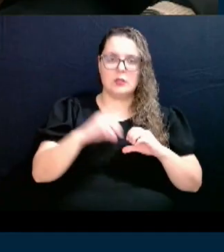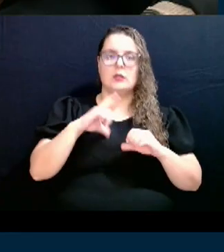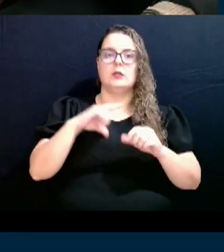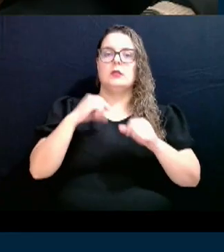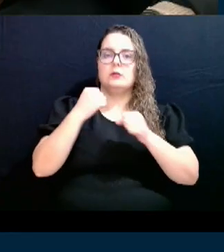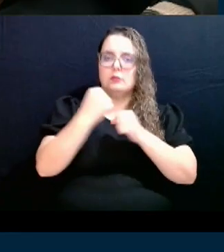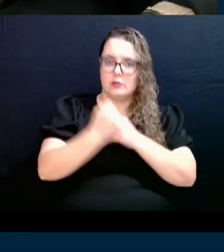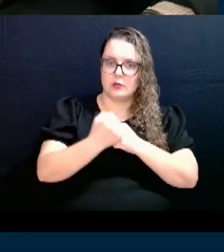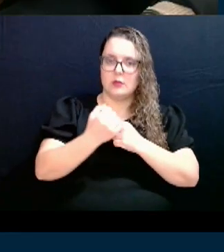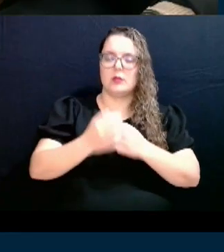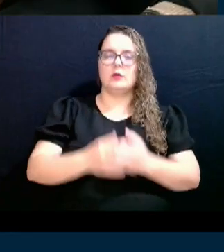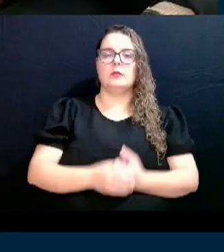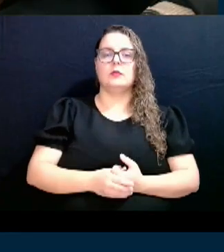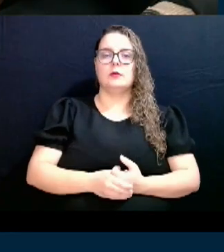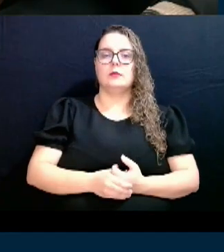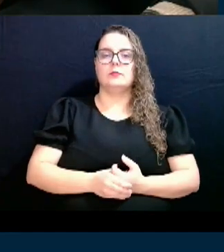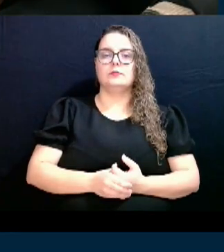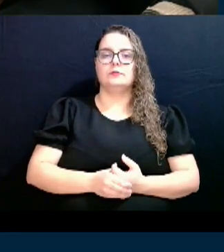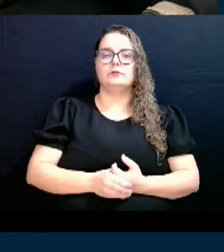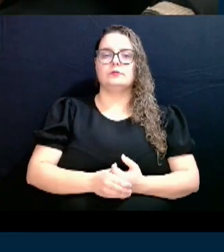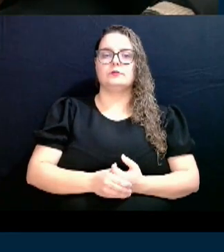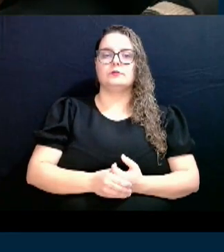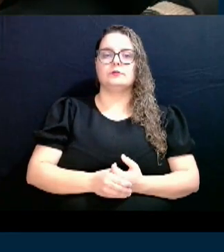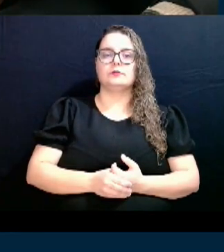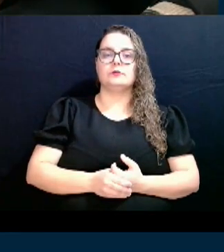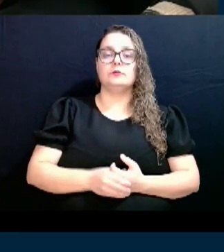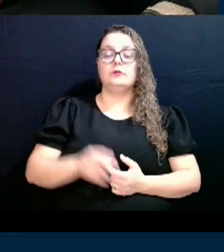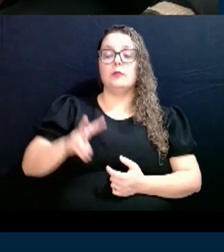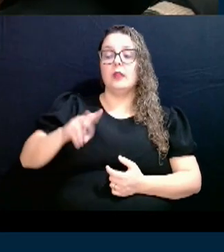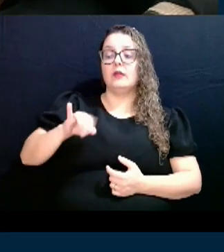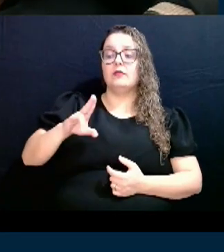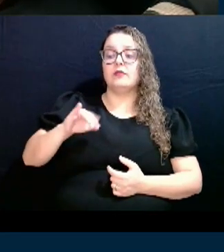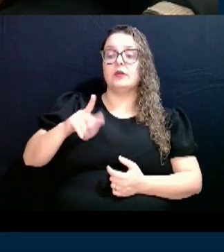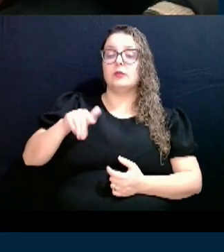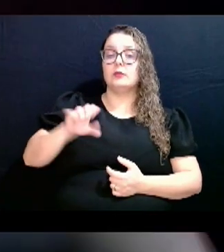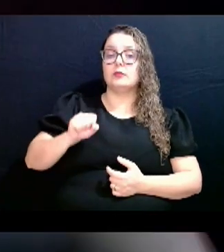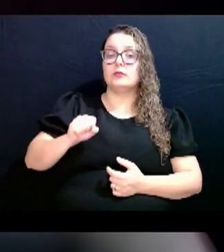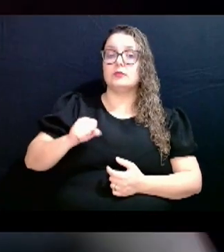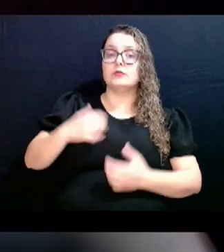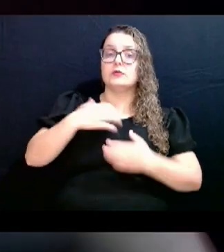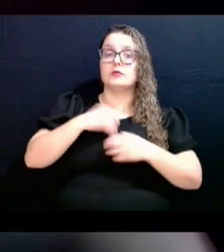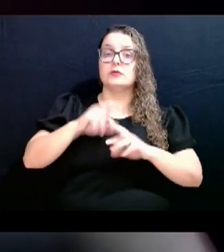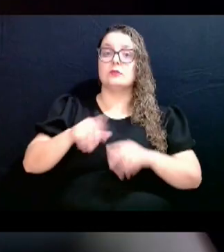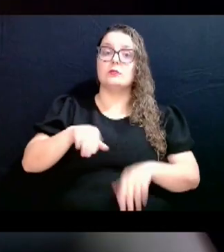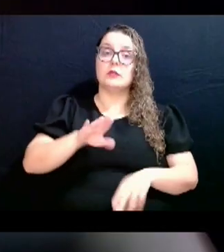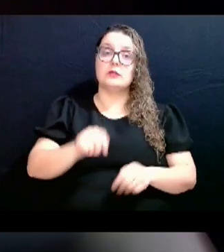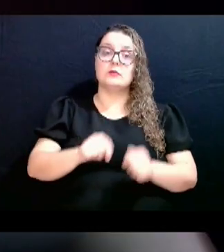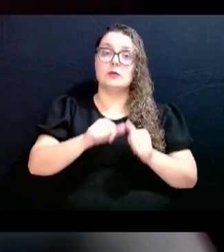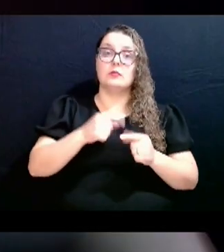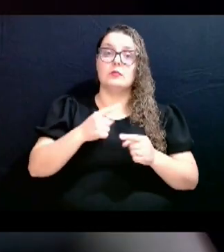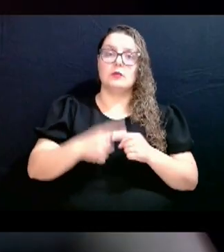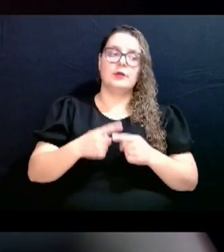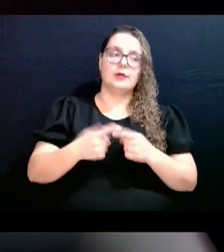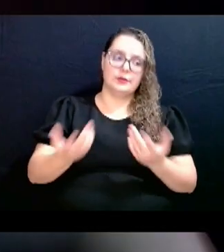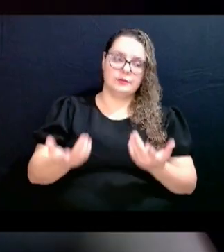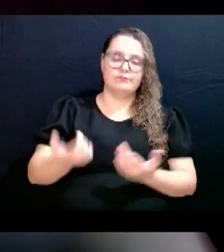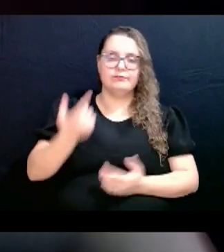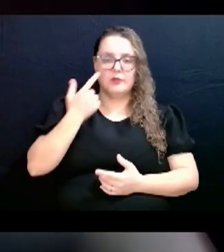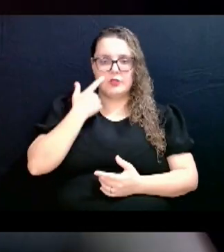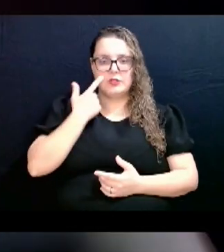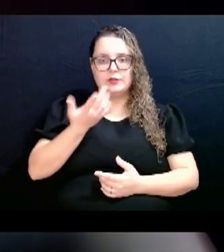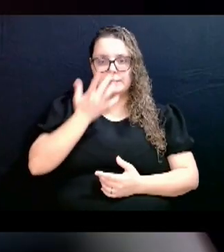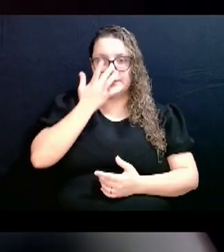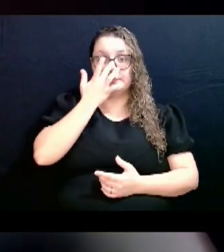mais. A manutenção de vínculos afetivos mais benéficos, porque, gente, às vezes a gente